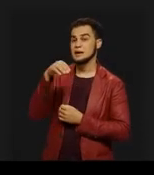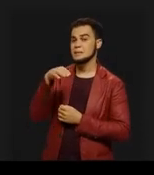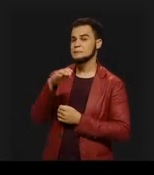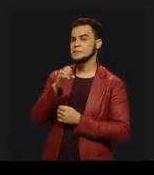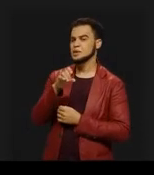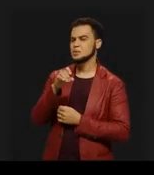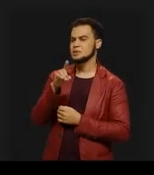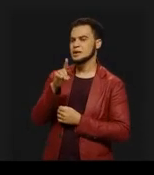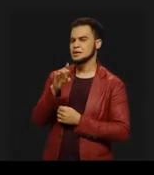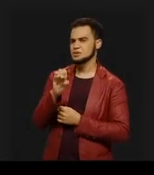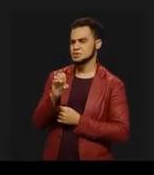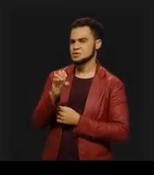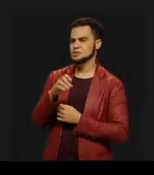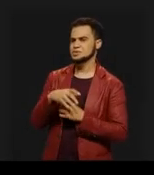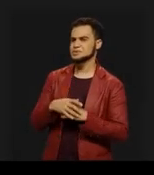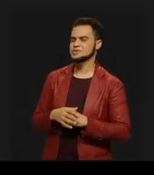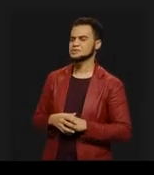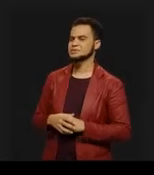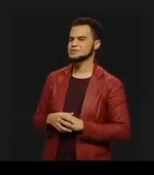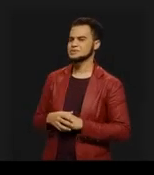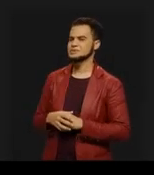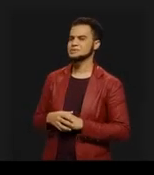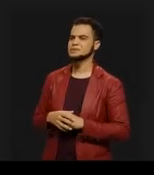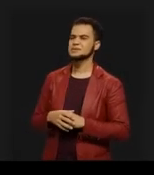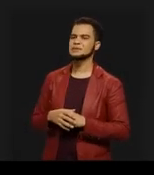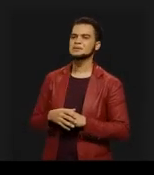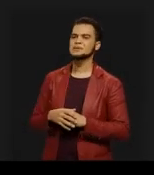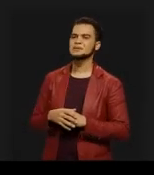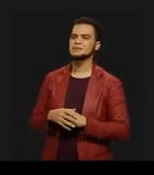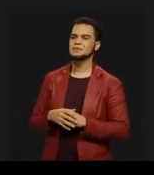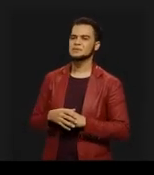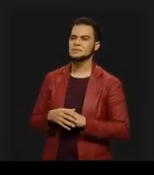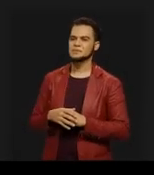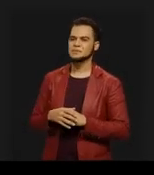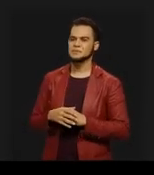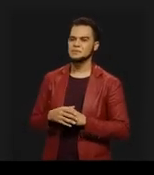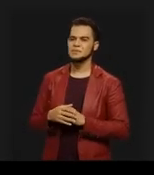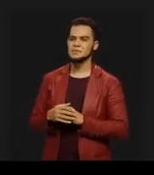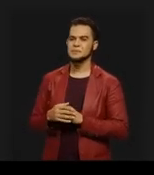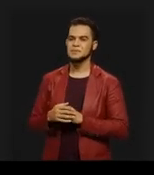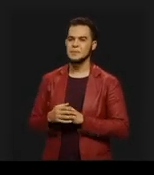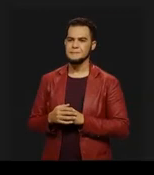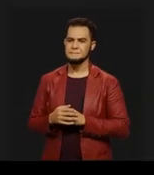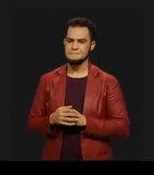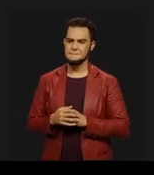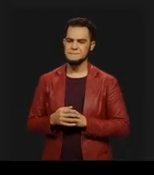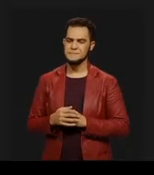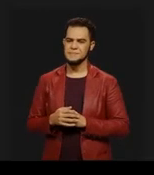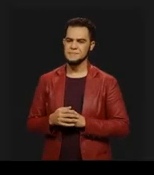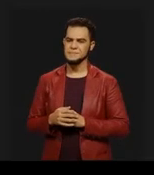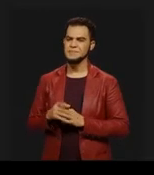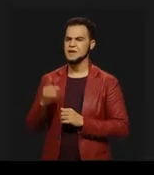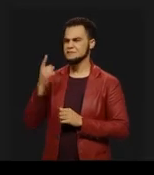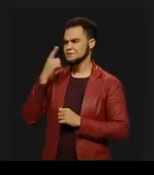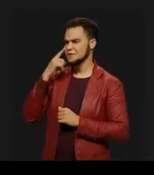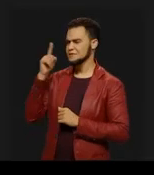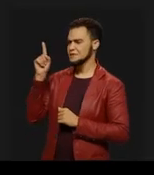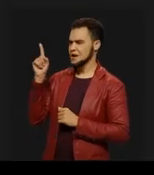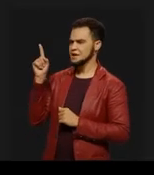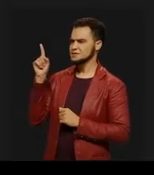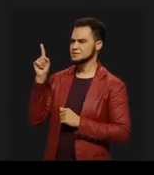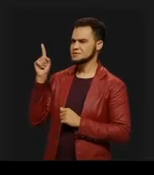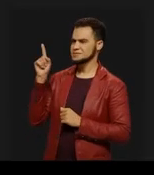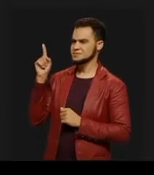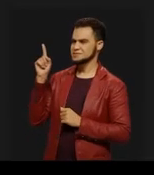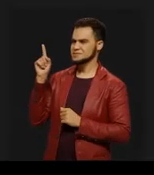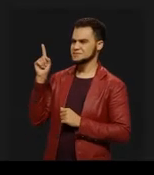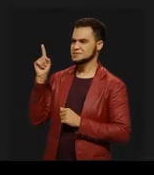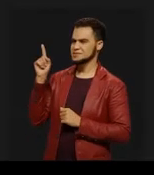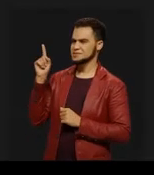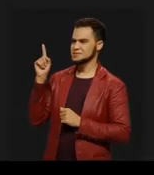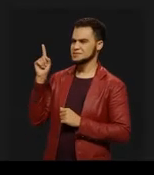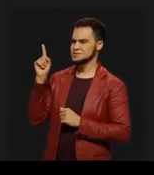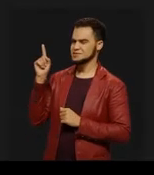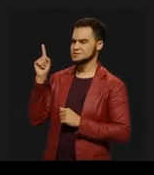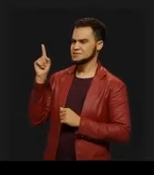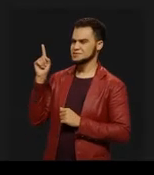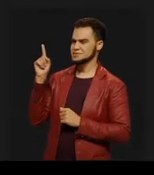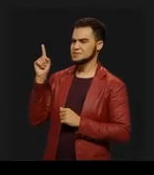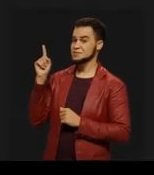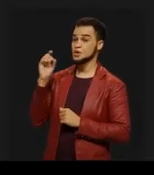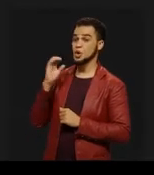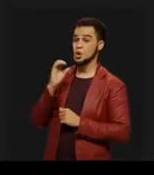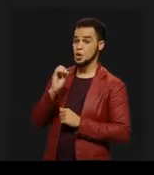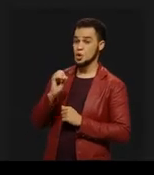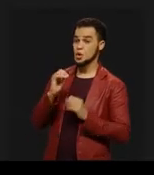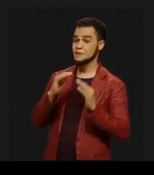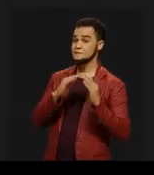ver o que estava acontecendo àquela hora da noite. Perfeito. Então, voltando na frase, né, Bruna? Vamos. Olha só, O